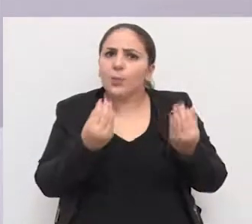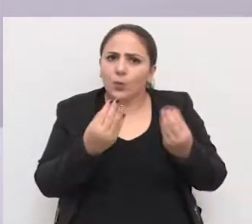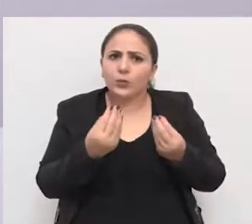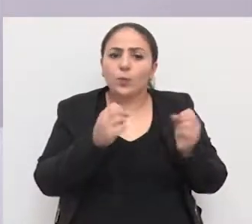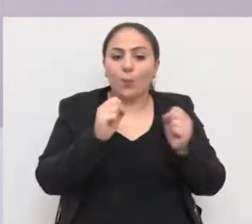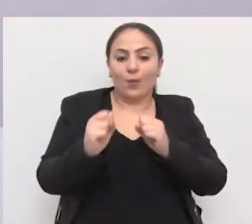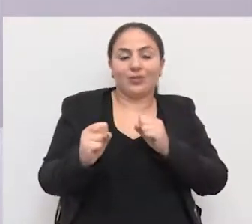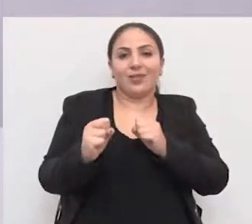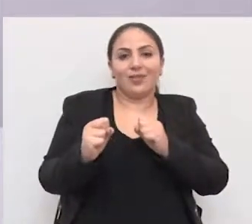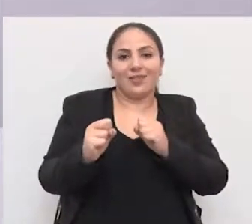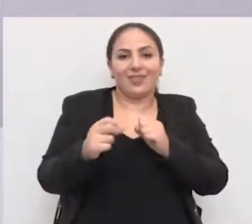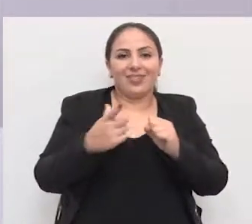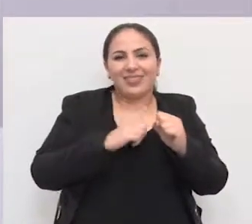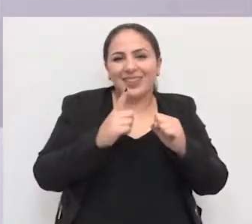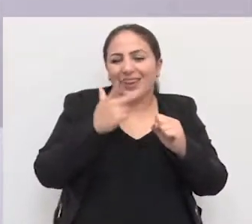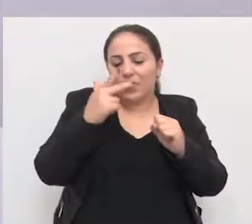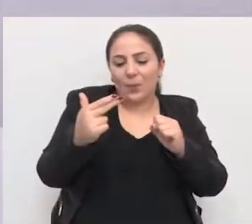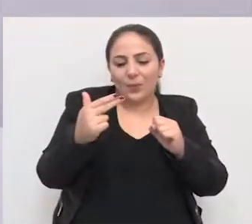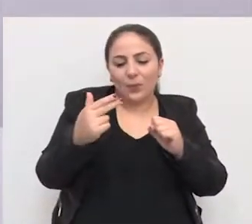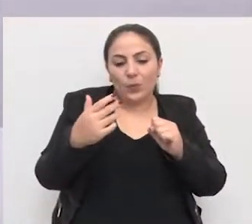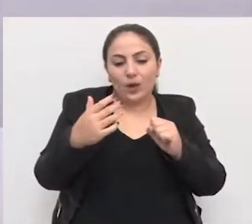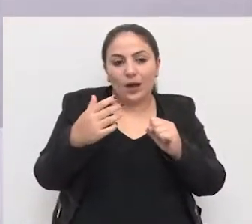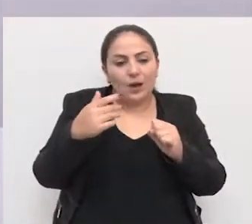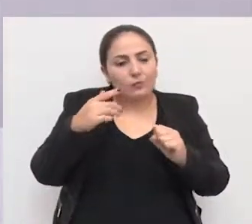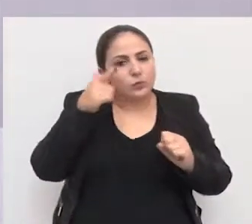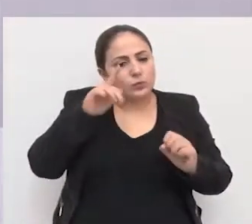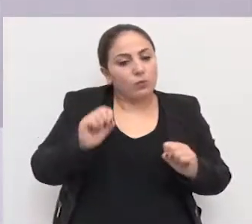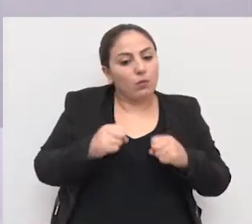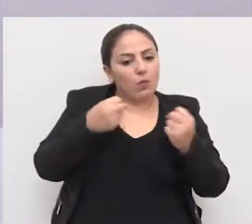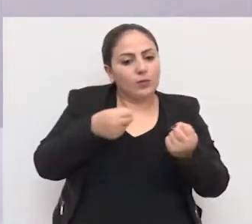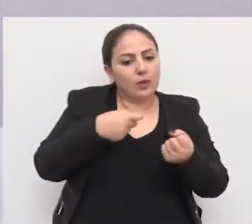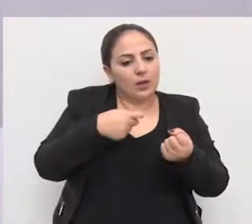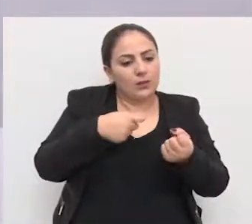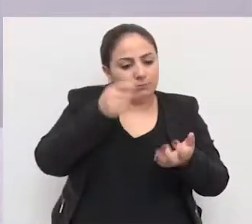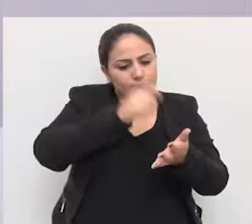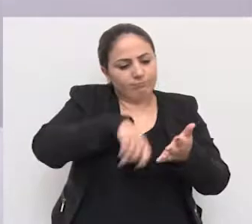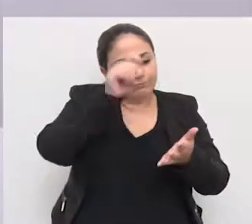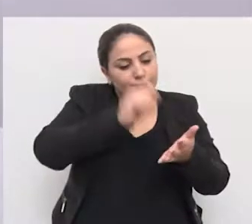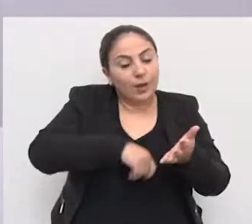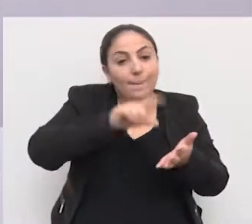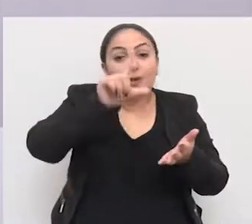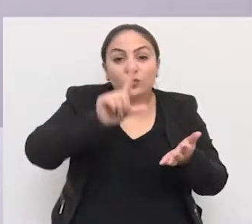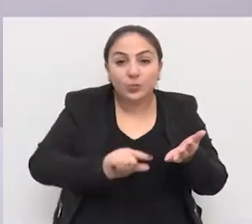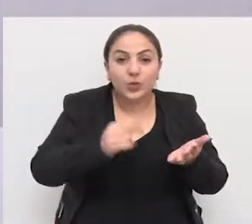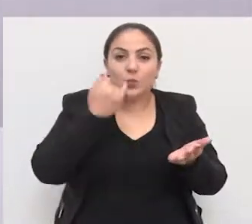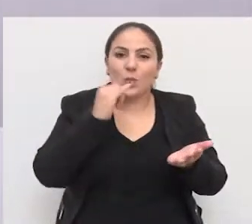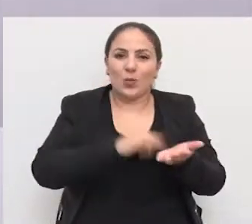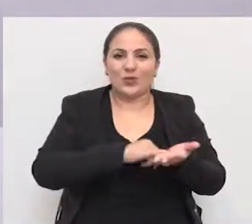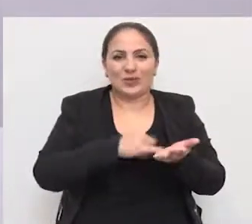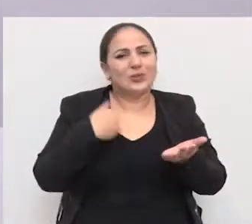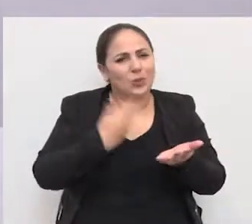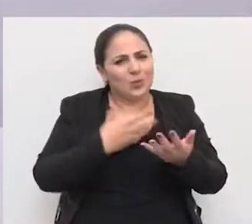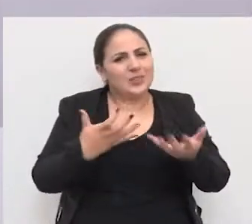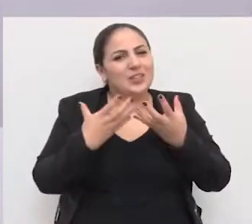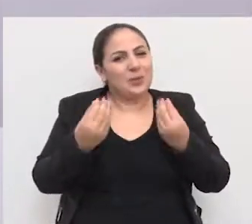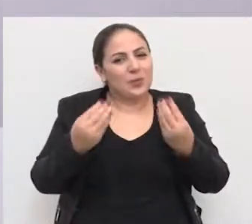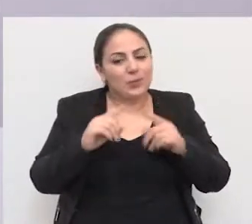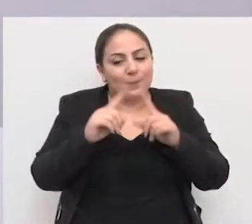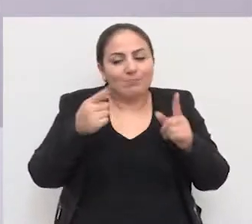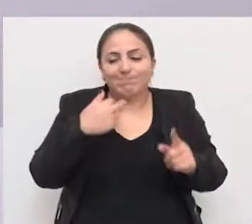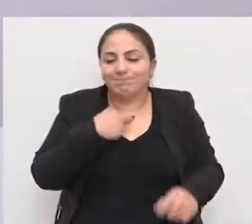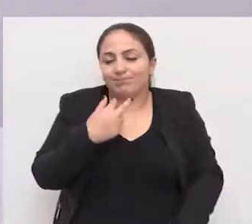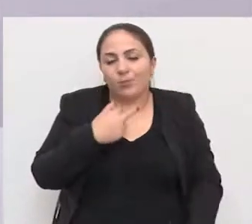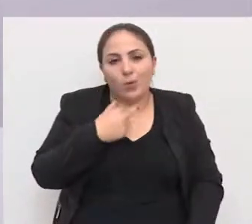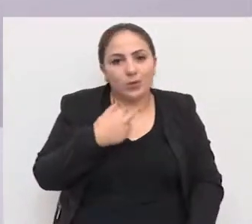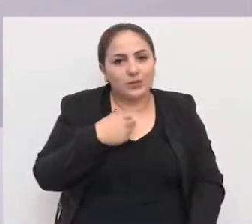Eu queria muito poder ter a força da caneta de diminuir os impostos, Nós, vereadores, gostaríamos muito disso, mas a gente